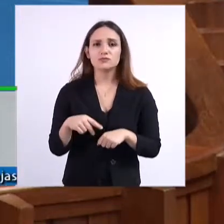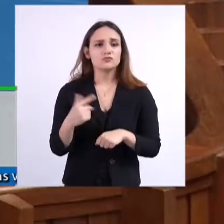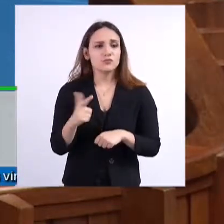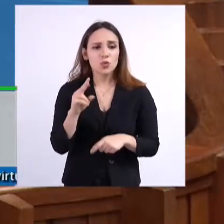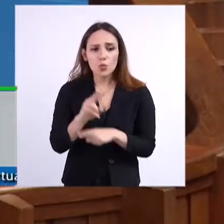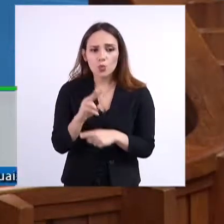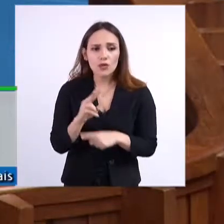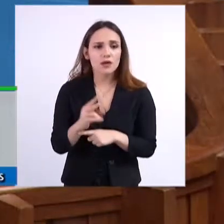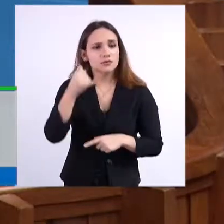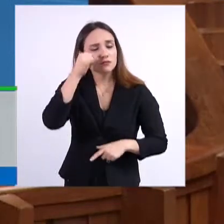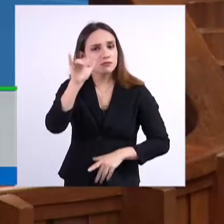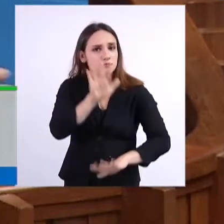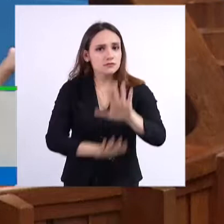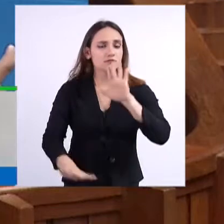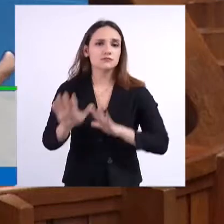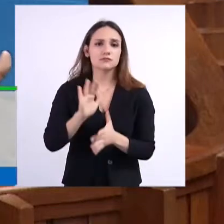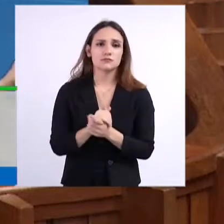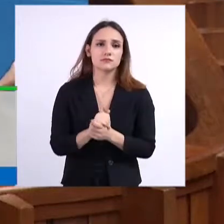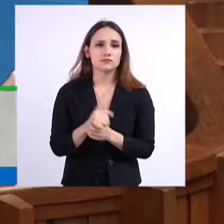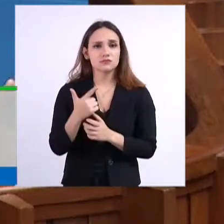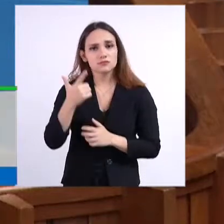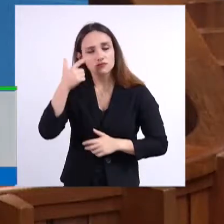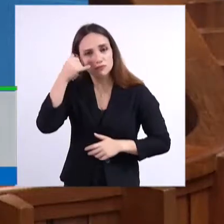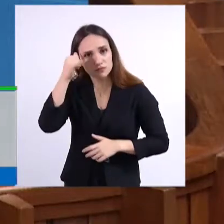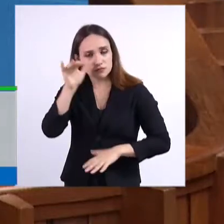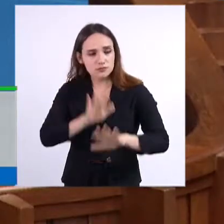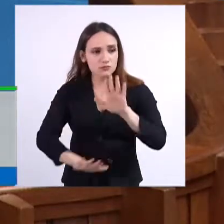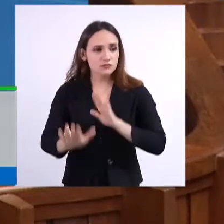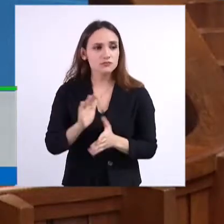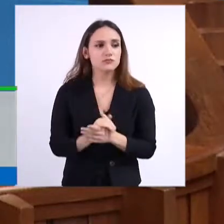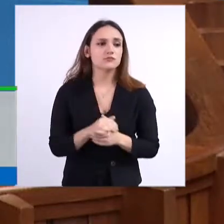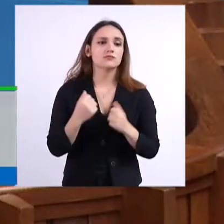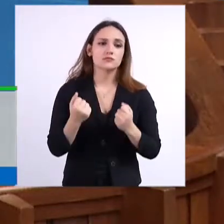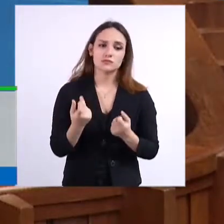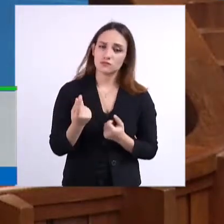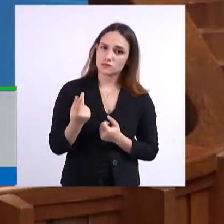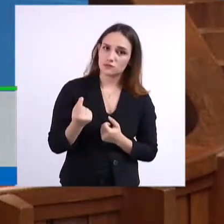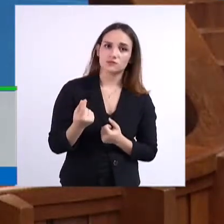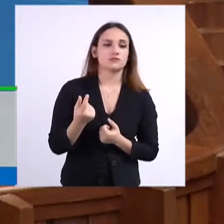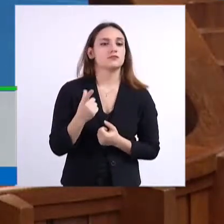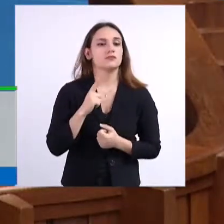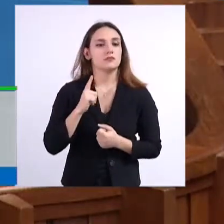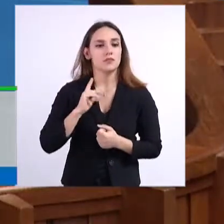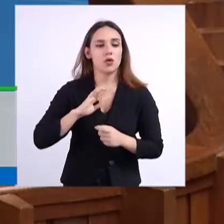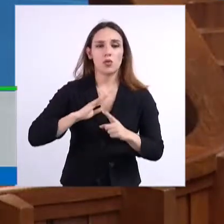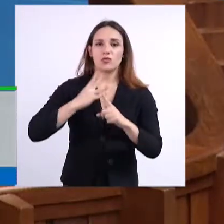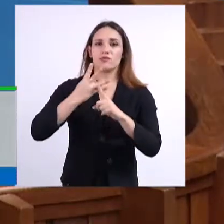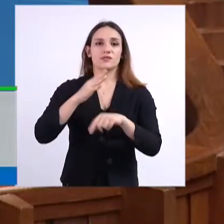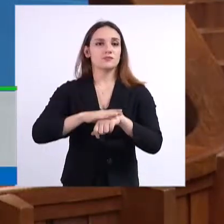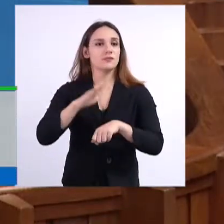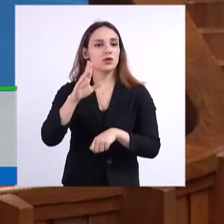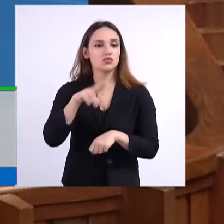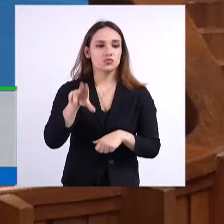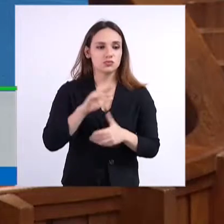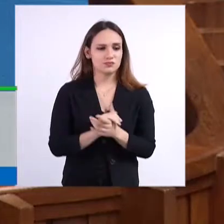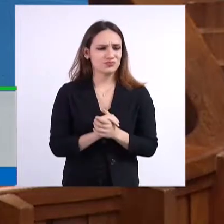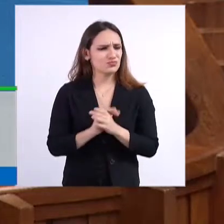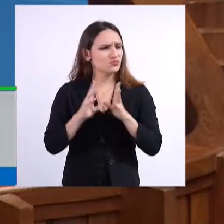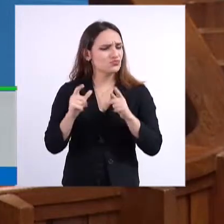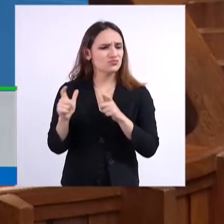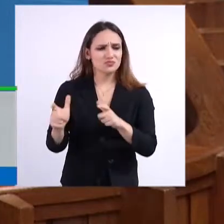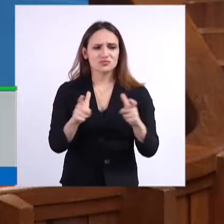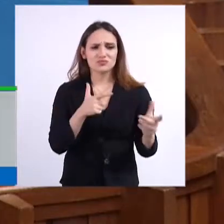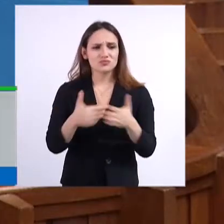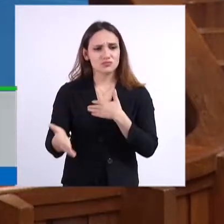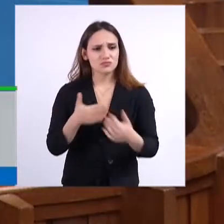prevenção. Não se investe em prevenção, aí gasta 4 vezes mais na ponta. Isso em todas as